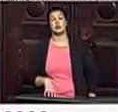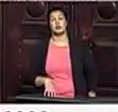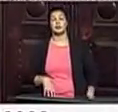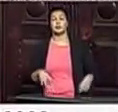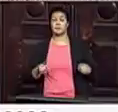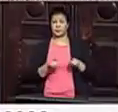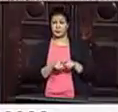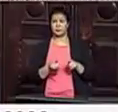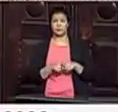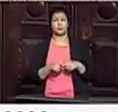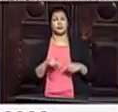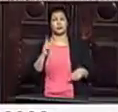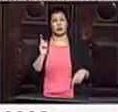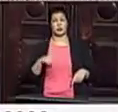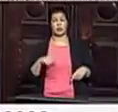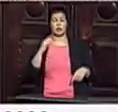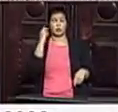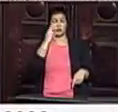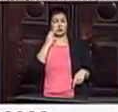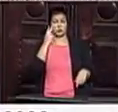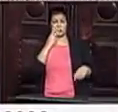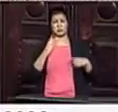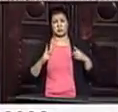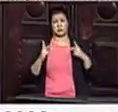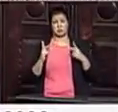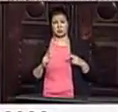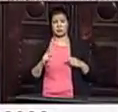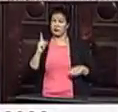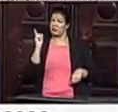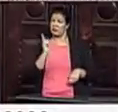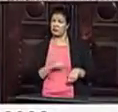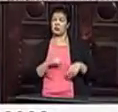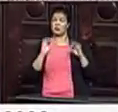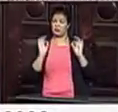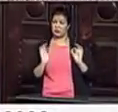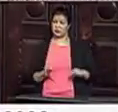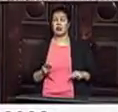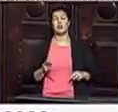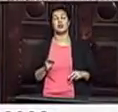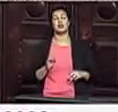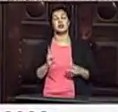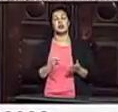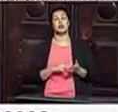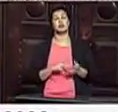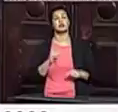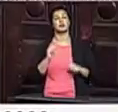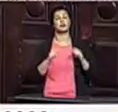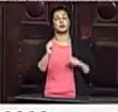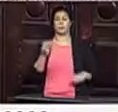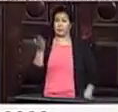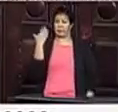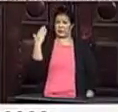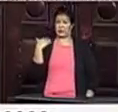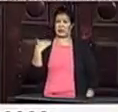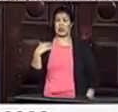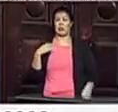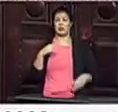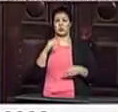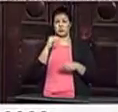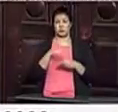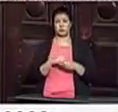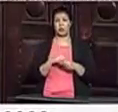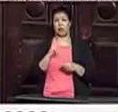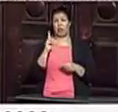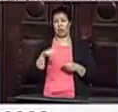E a mesma coisa com os vereadores. Na verdade, quem concorreu às últimas eleições foi, de uma certa maneira, cobaia de um novo